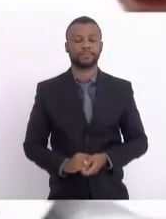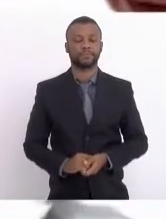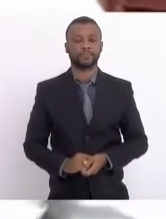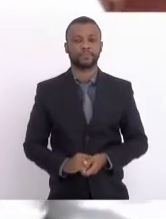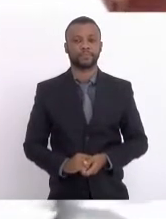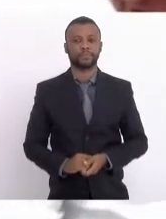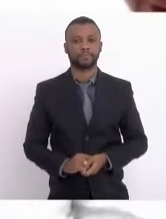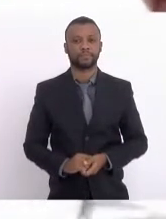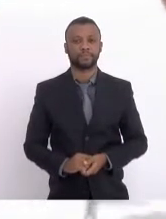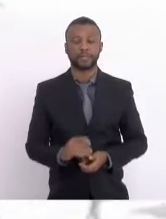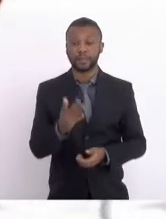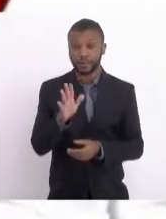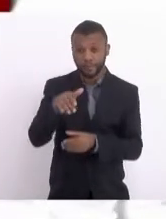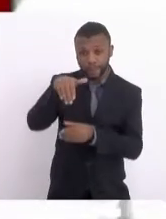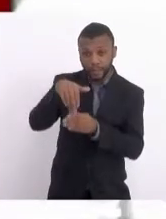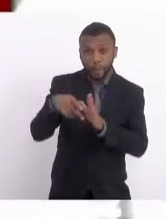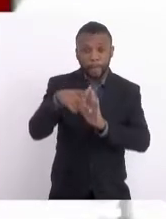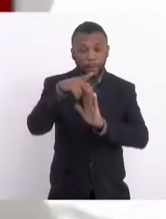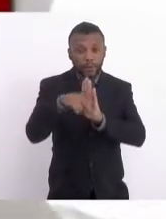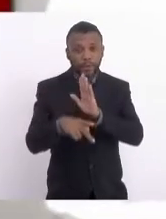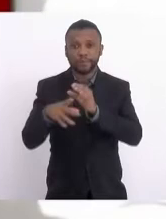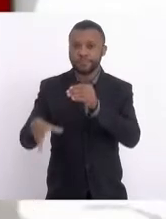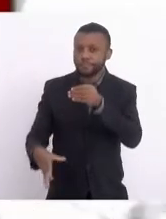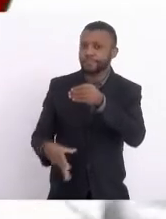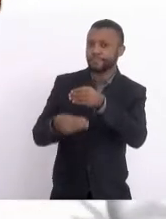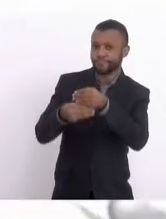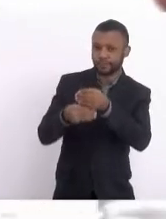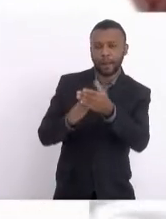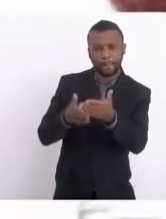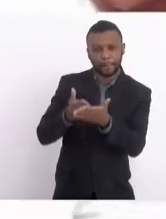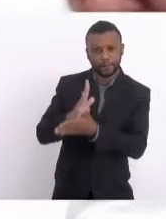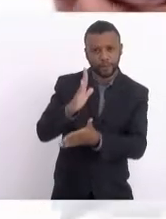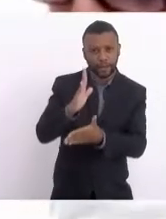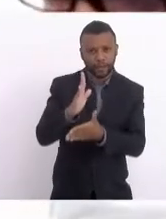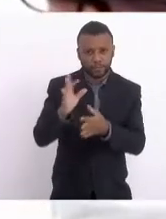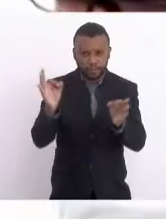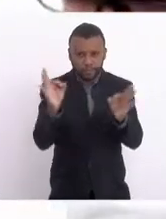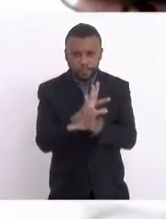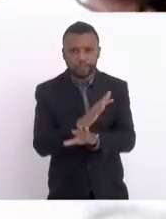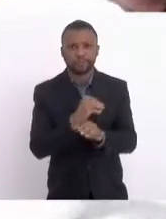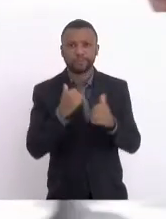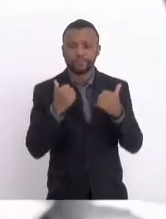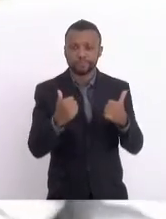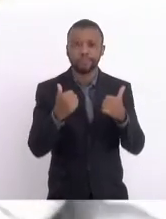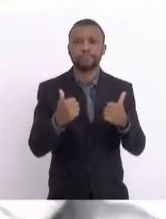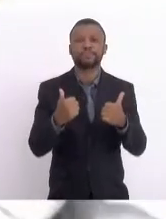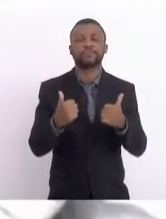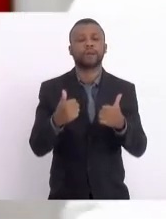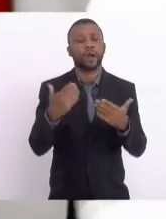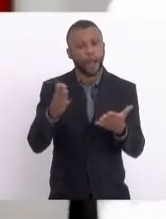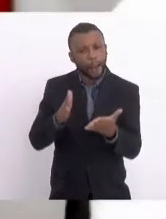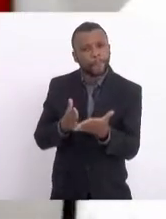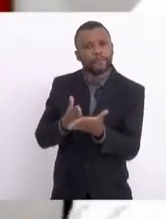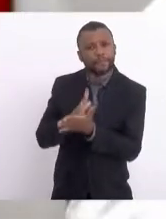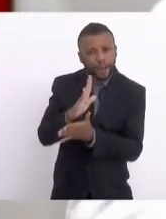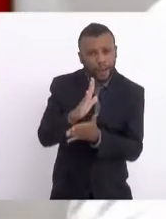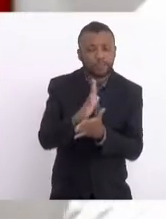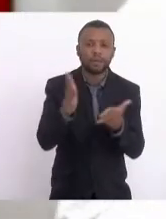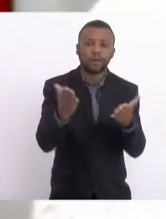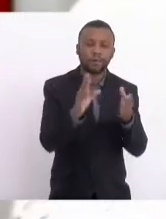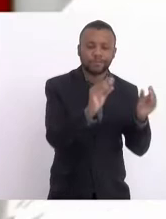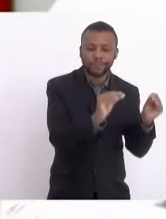Aprovados. Em votação, o projeto assim emendado. Senhores que aprovam, permaneçam como estão. Aprovado. Aprovado. Vai a redação do